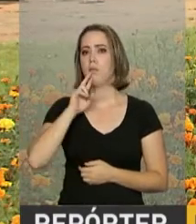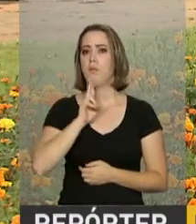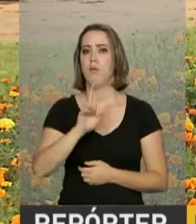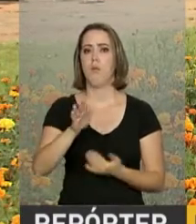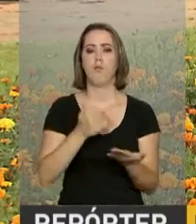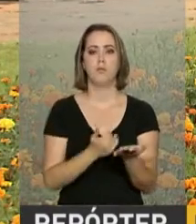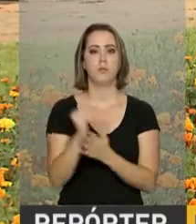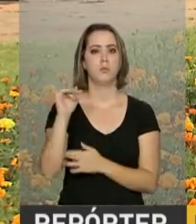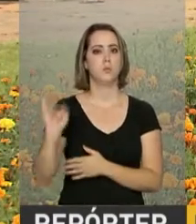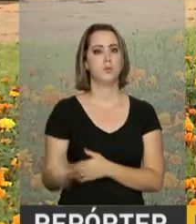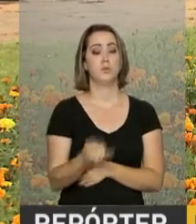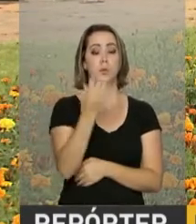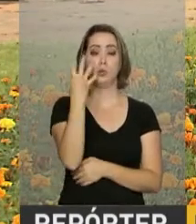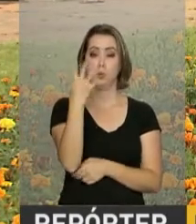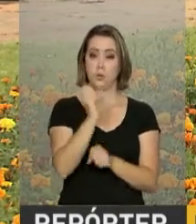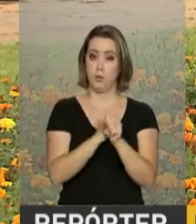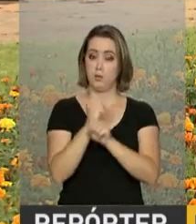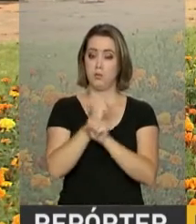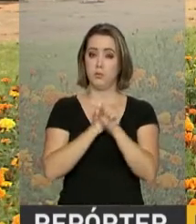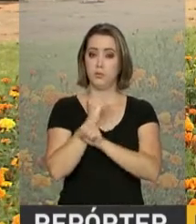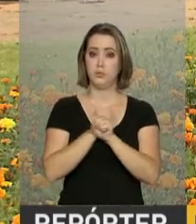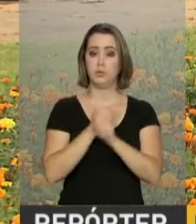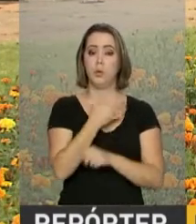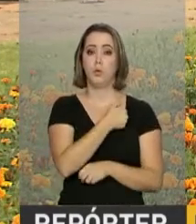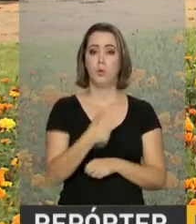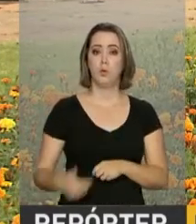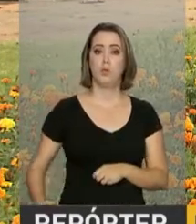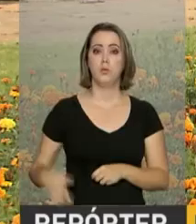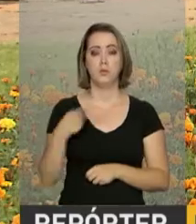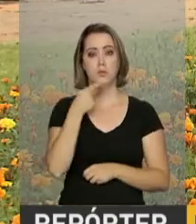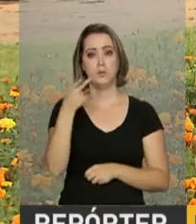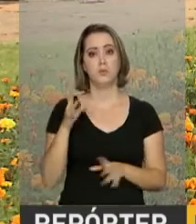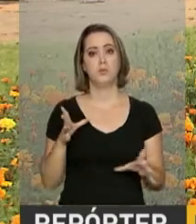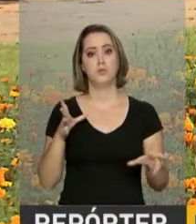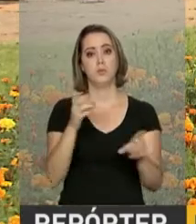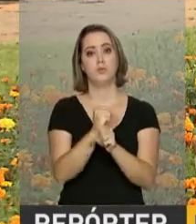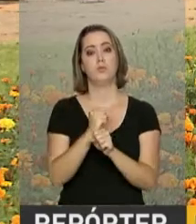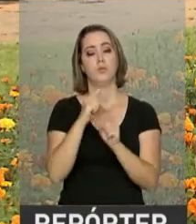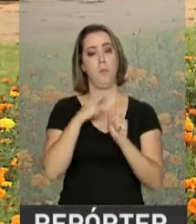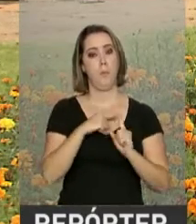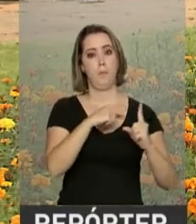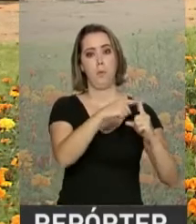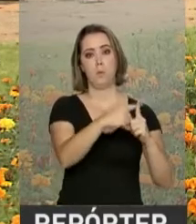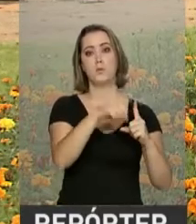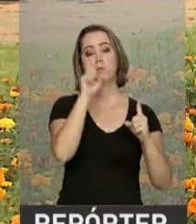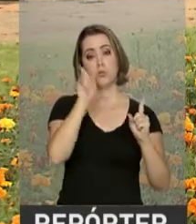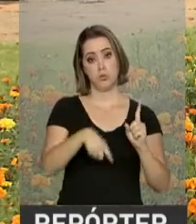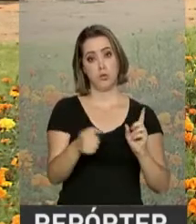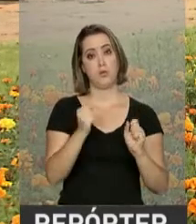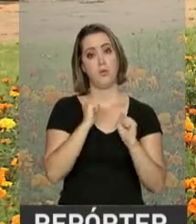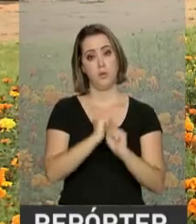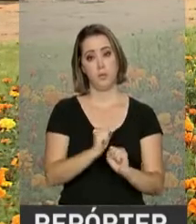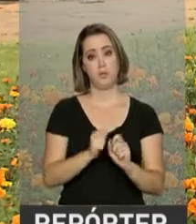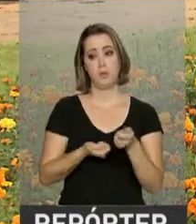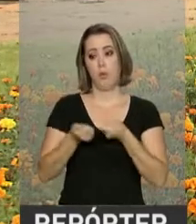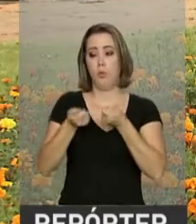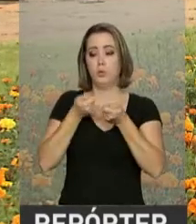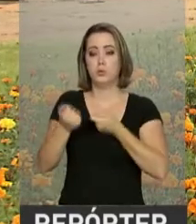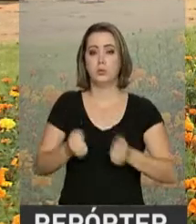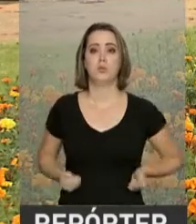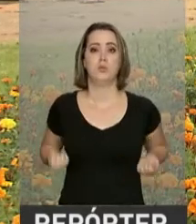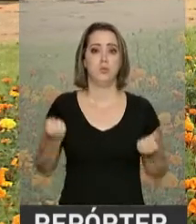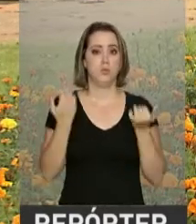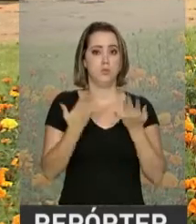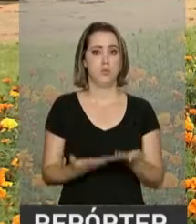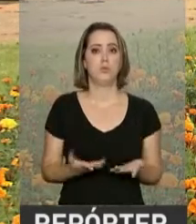dos últimos quatro anos segundo o governo o saldo positivo foi possível o processo de reorganização das contas públicas